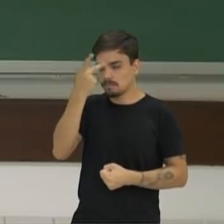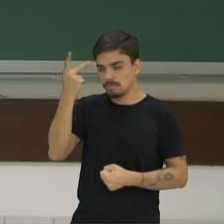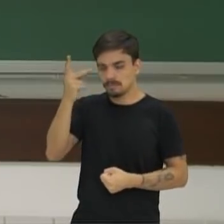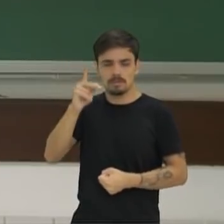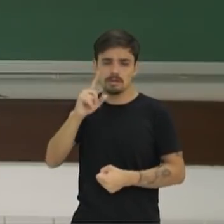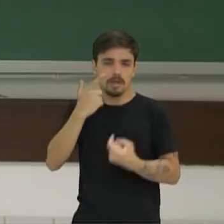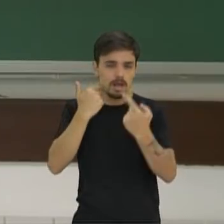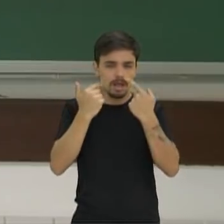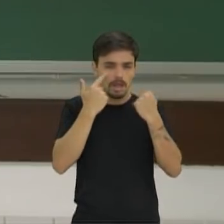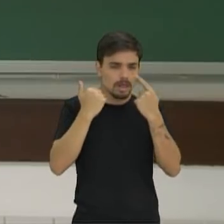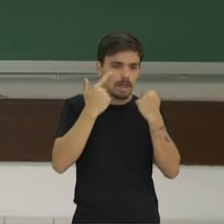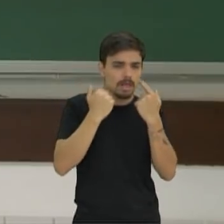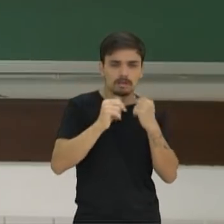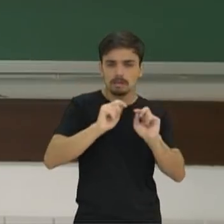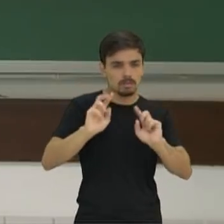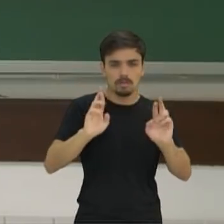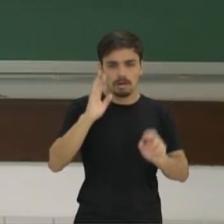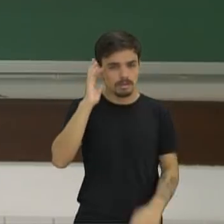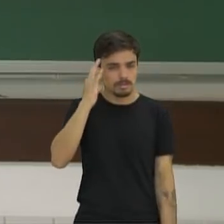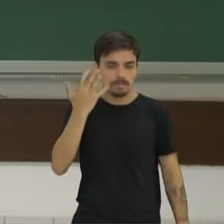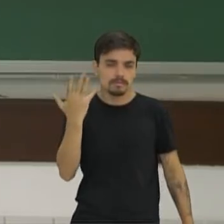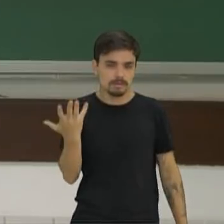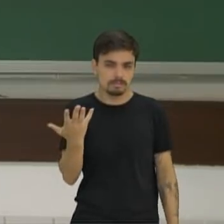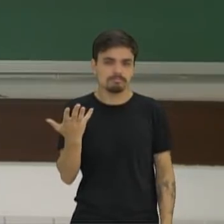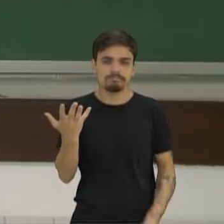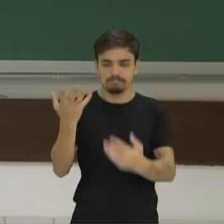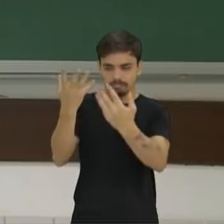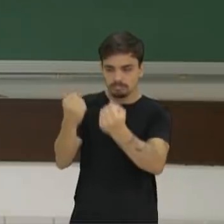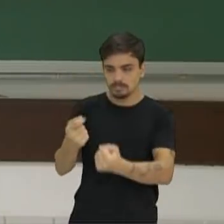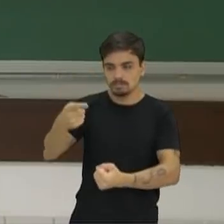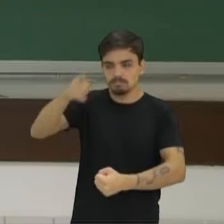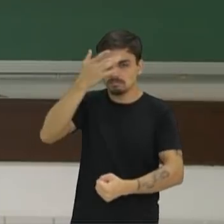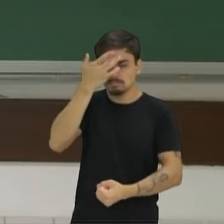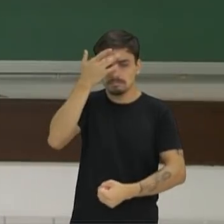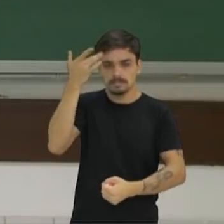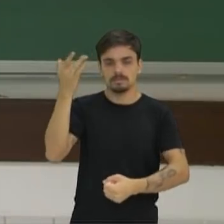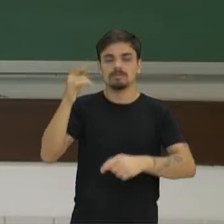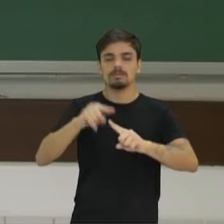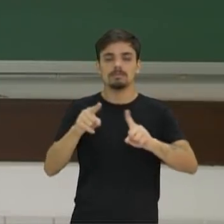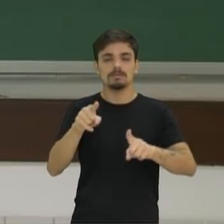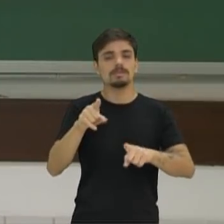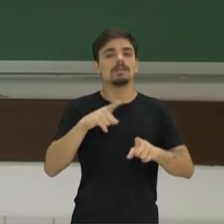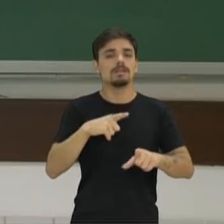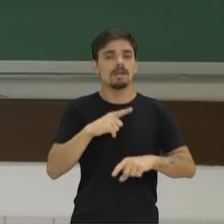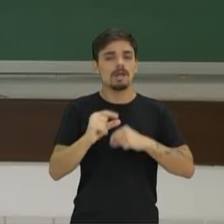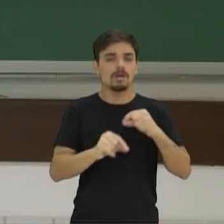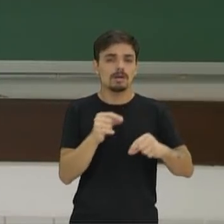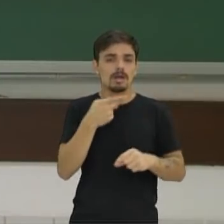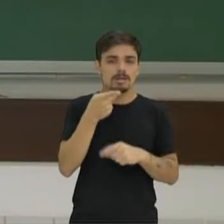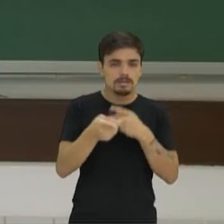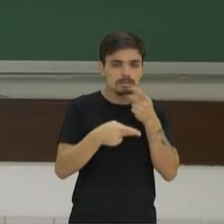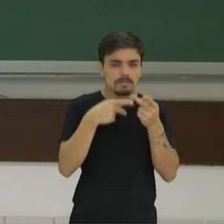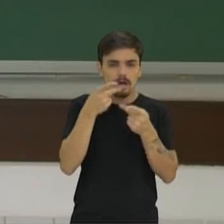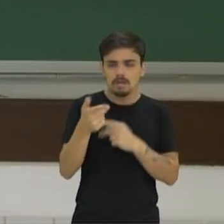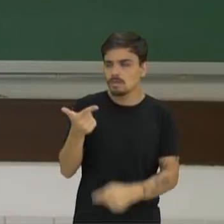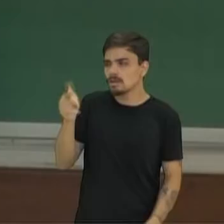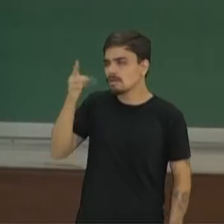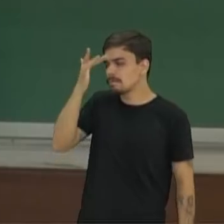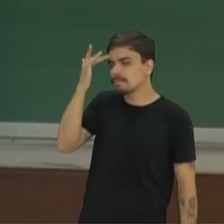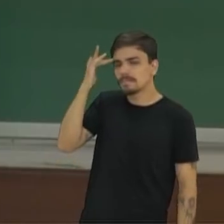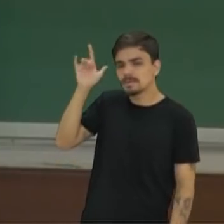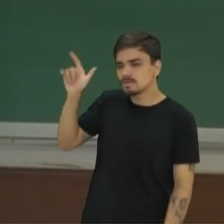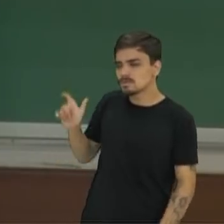só chorar, e só isso não vai convencer uma pessoa. Você costuma citar falas de outras pessoas